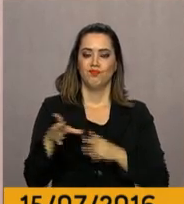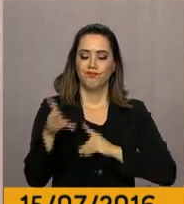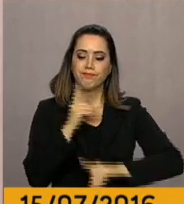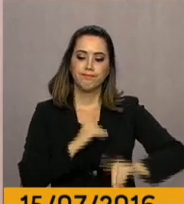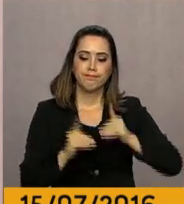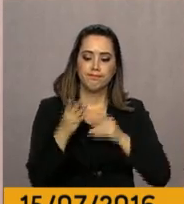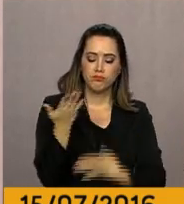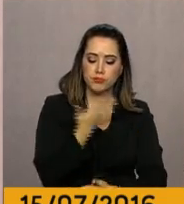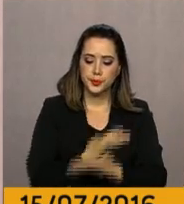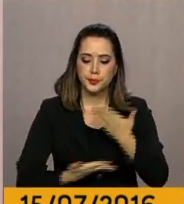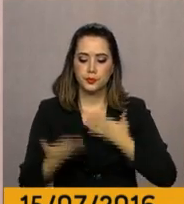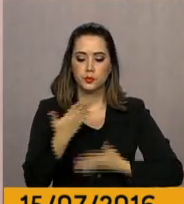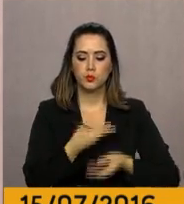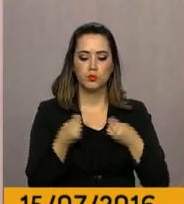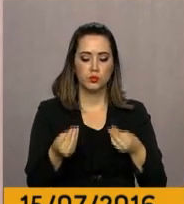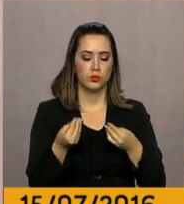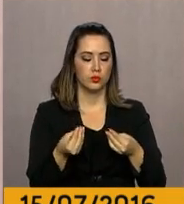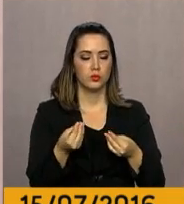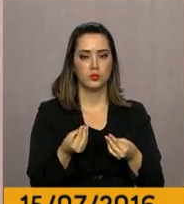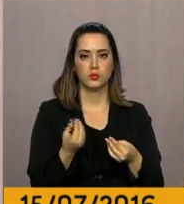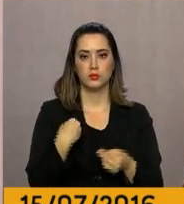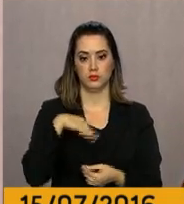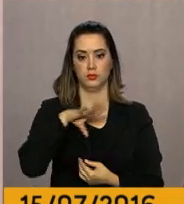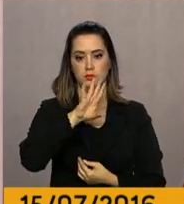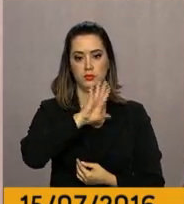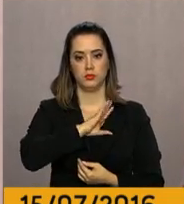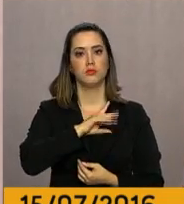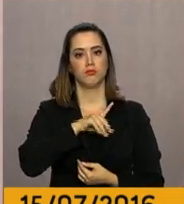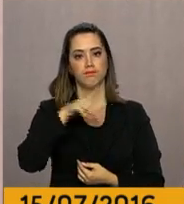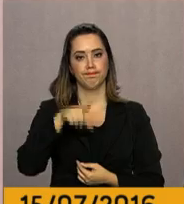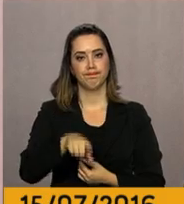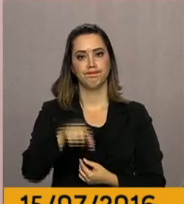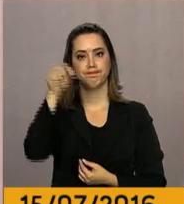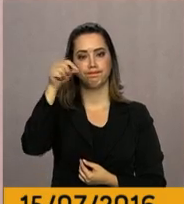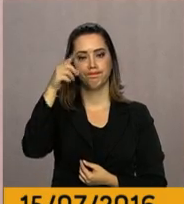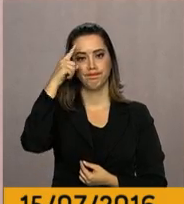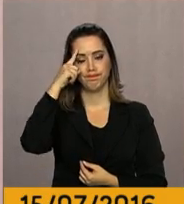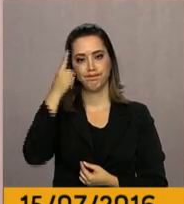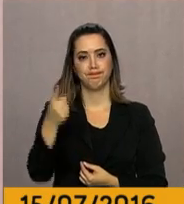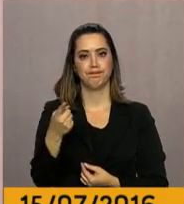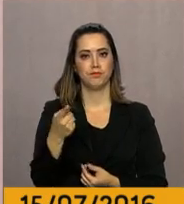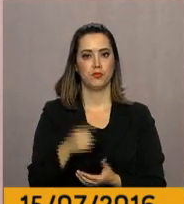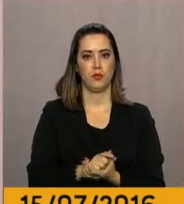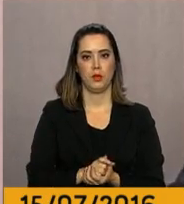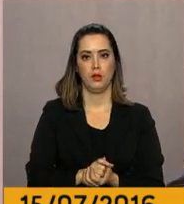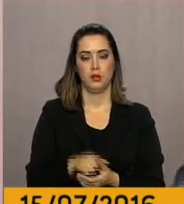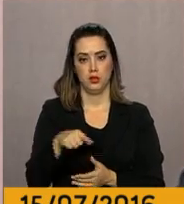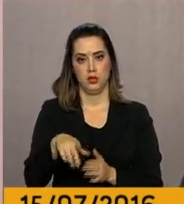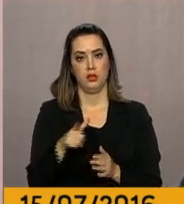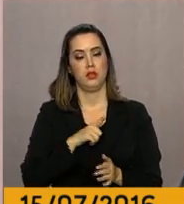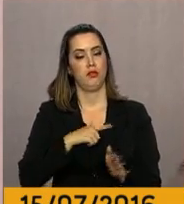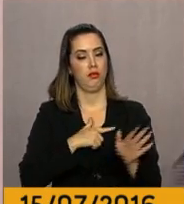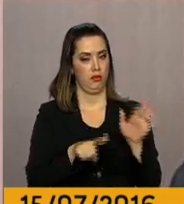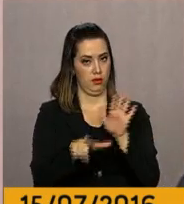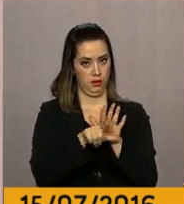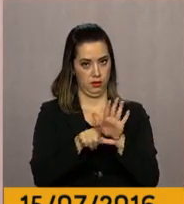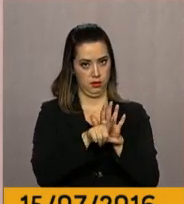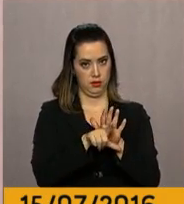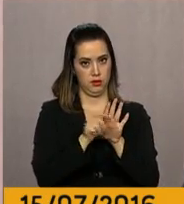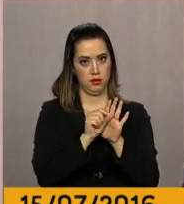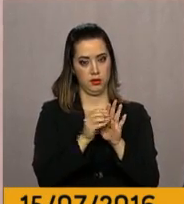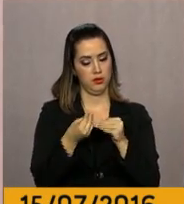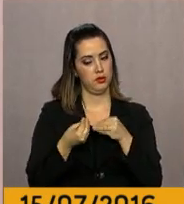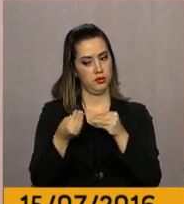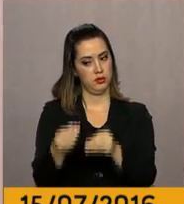longo desses últimos dias, nós decidimos modificar a legislação que suporta, que dá